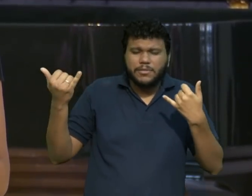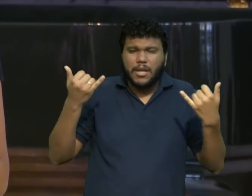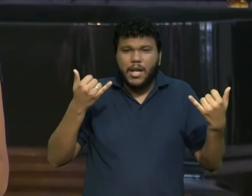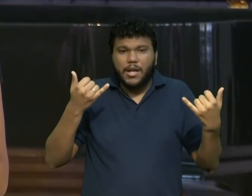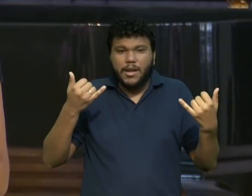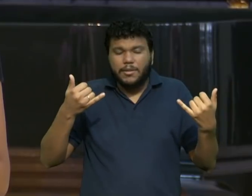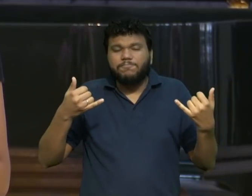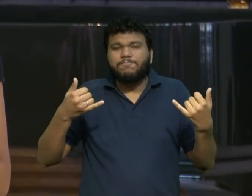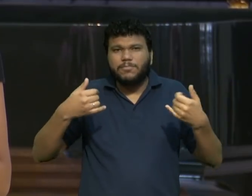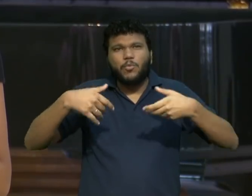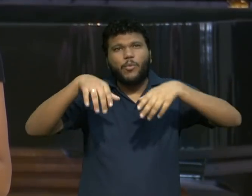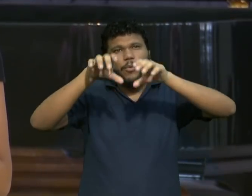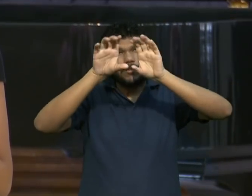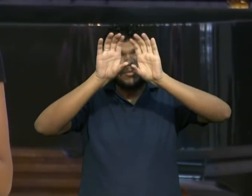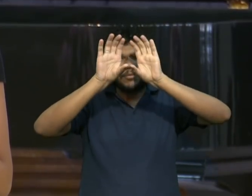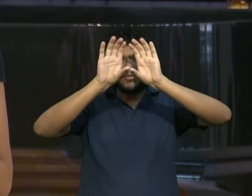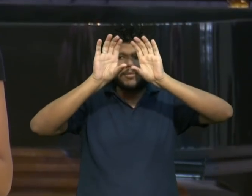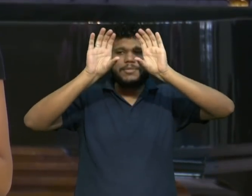céu